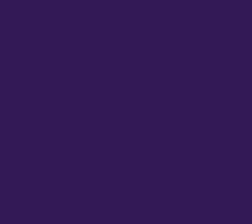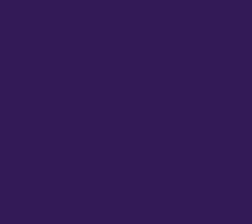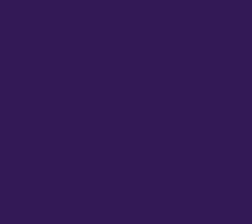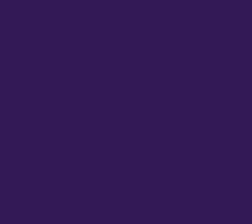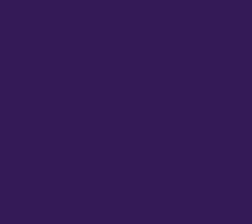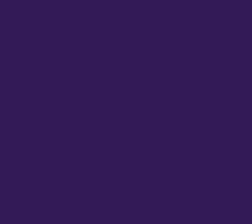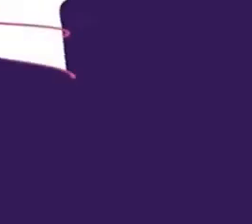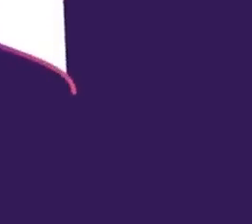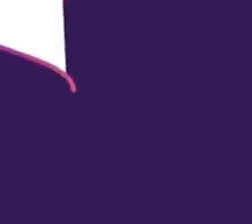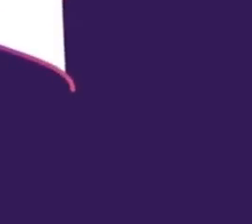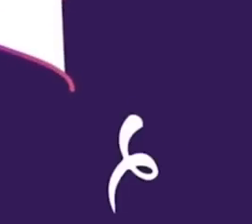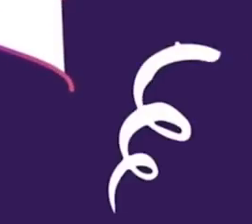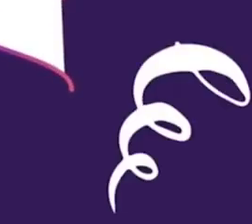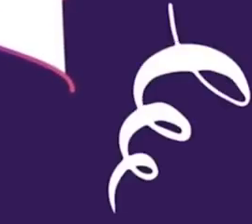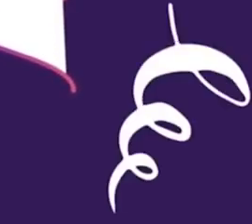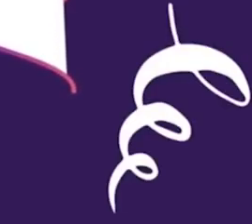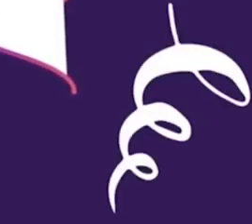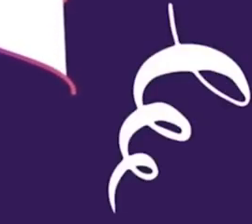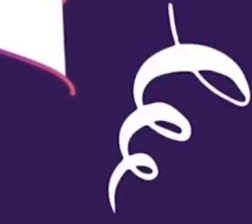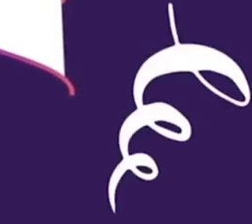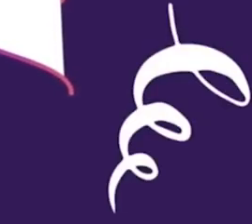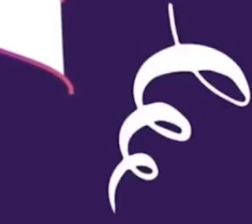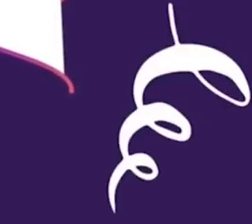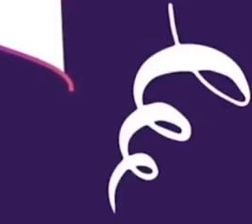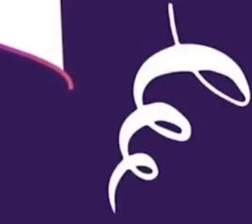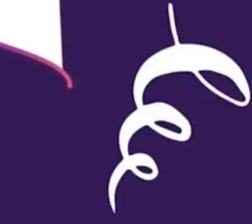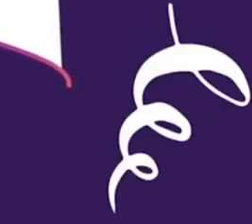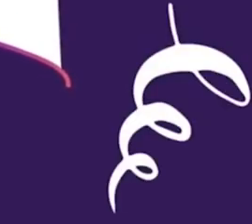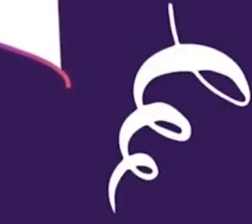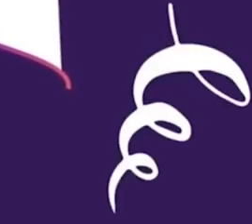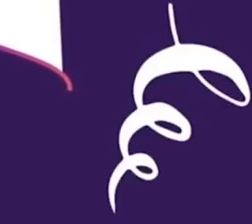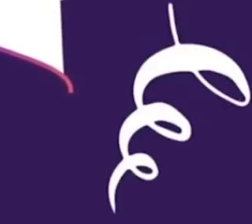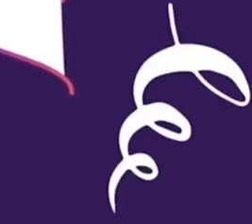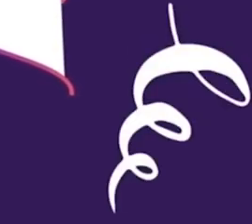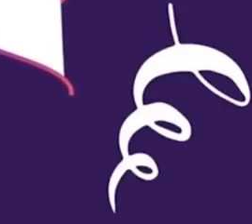Ninguém vai me impedir de cantar e lutar.